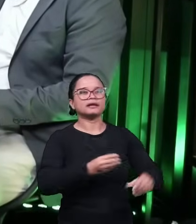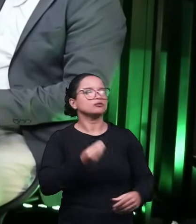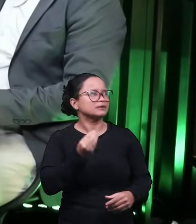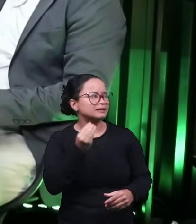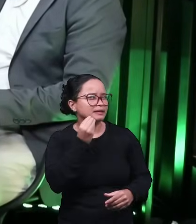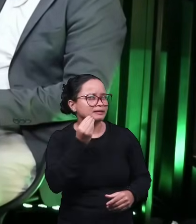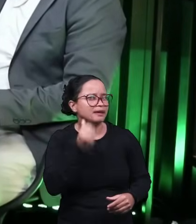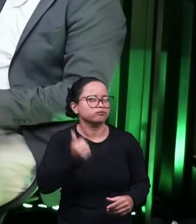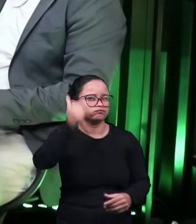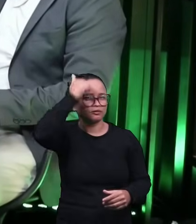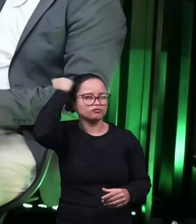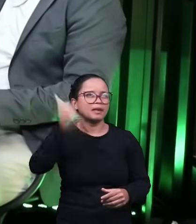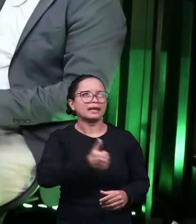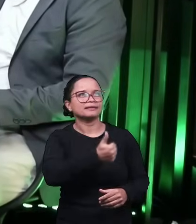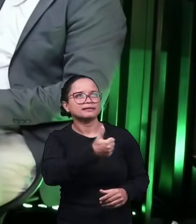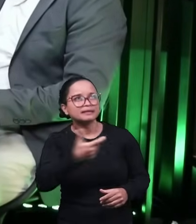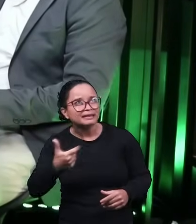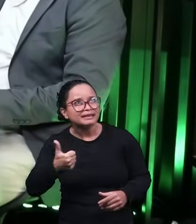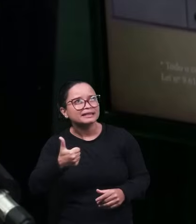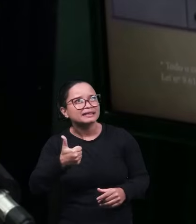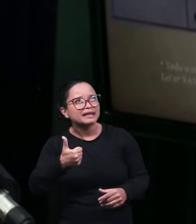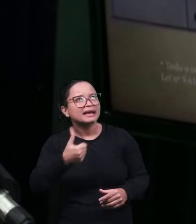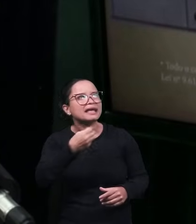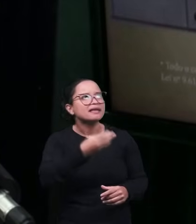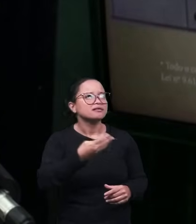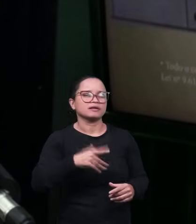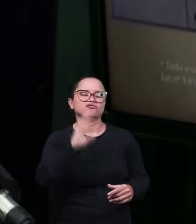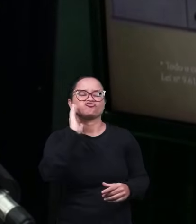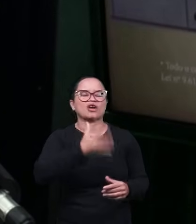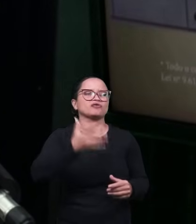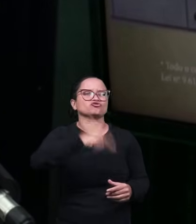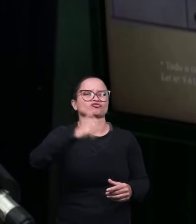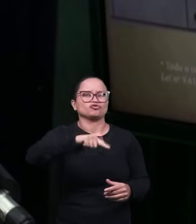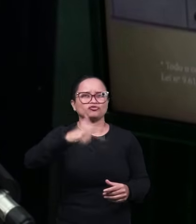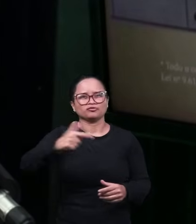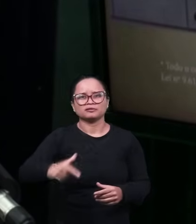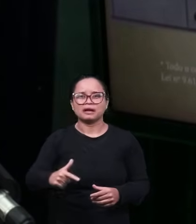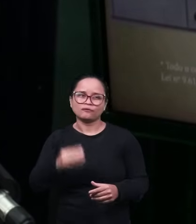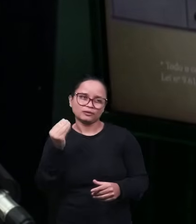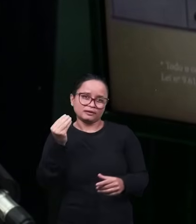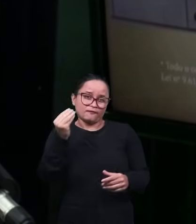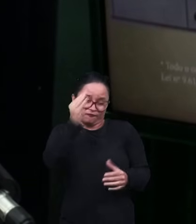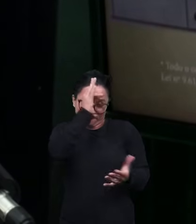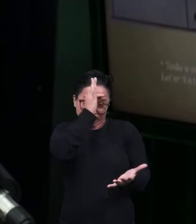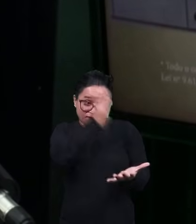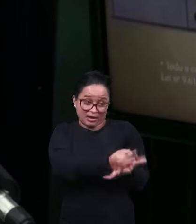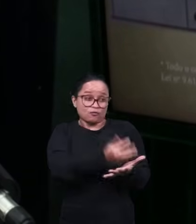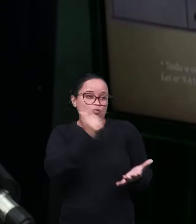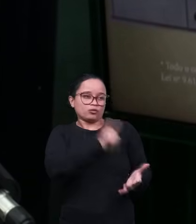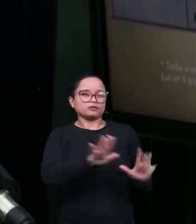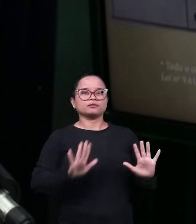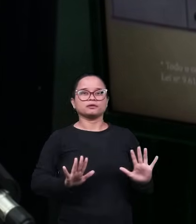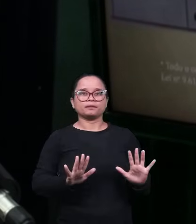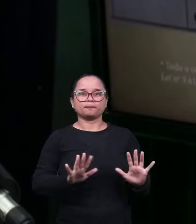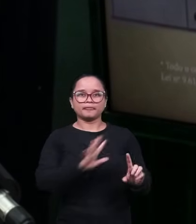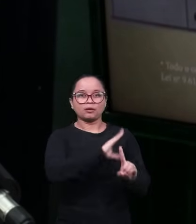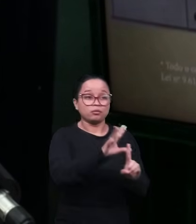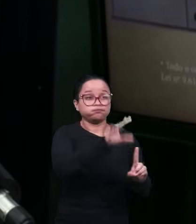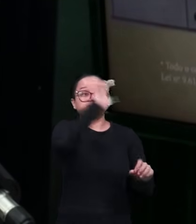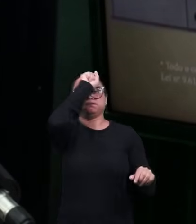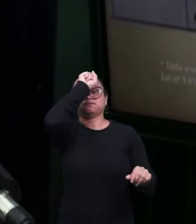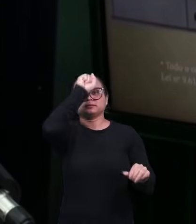tem 13 vezes, eu tenho fé que eu vou alcançar. Então, cai naquele campo que o pastor Roberto disse sobre o misticismo. A